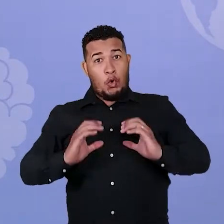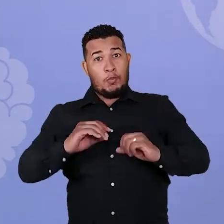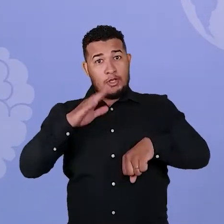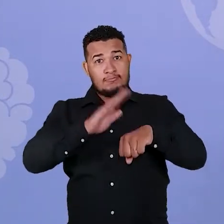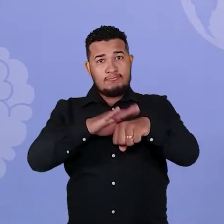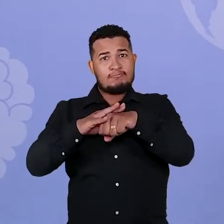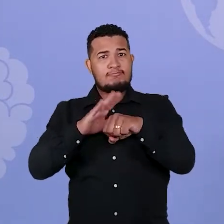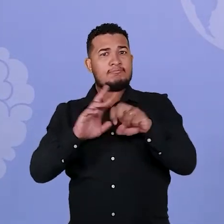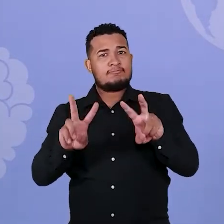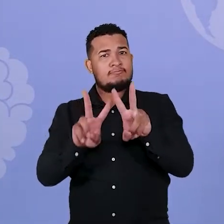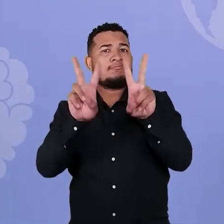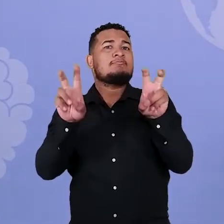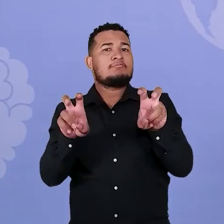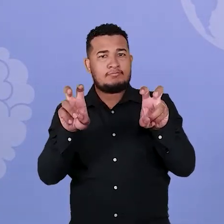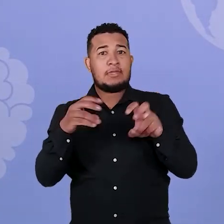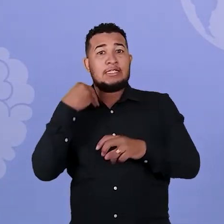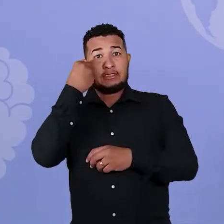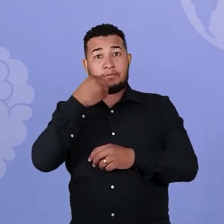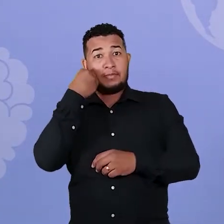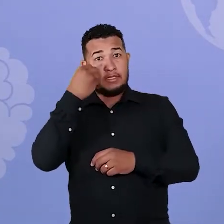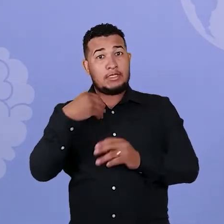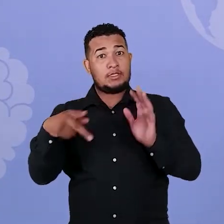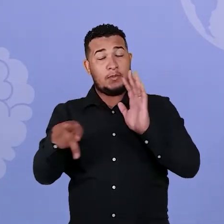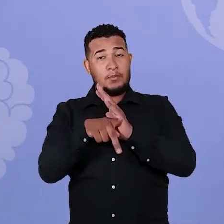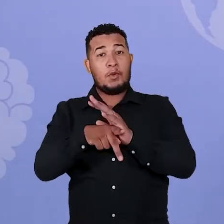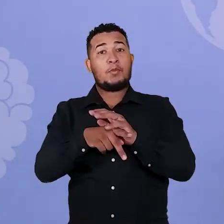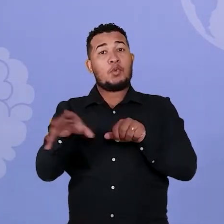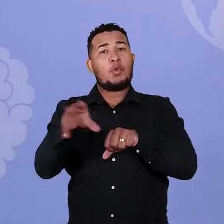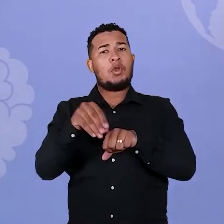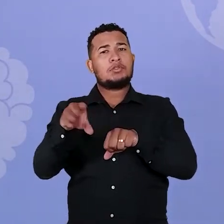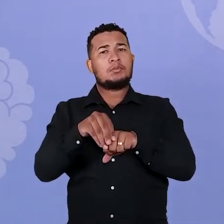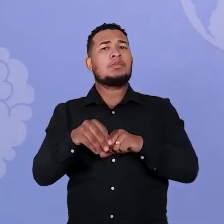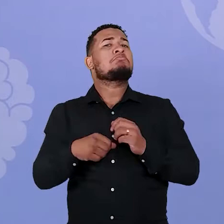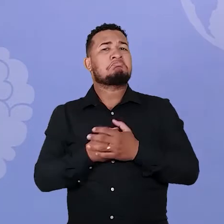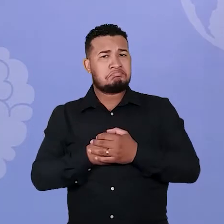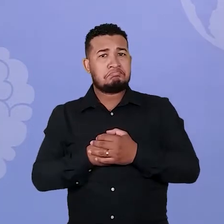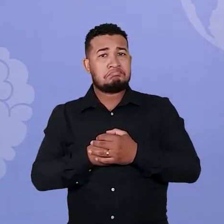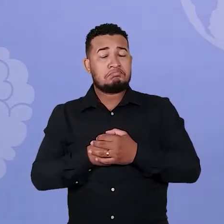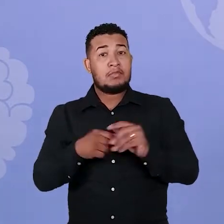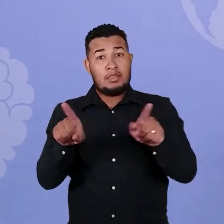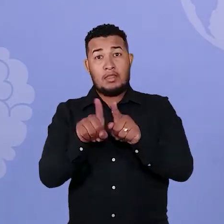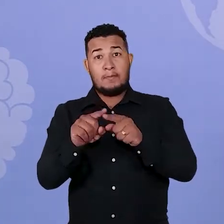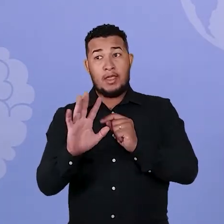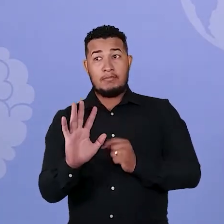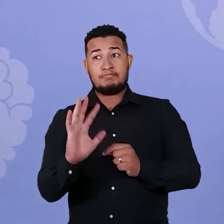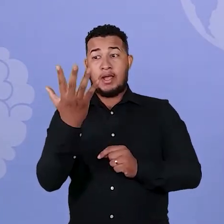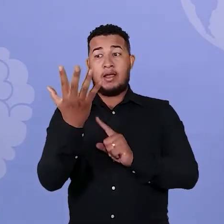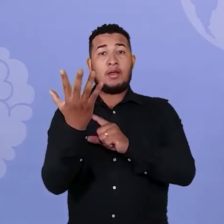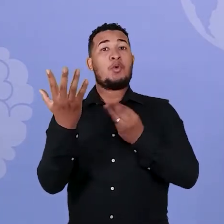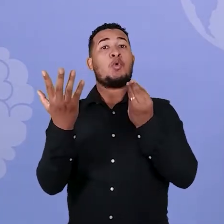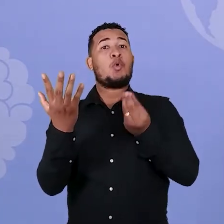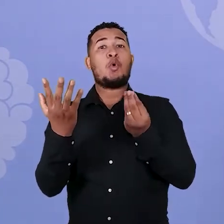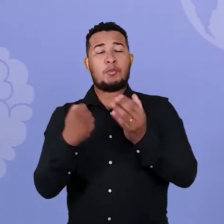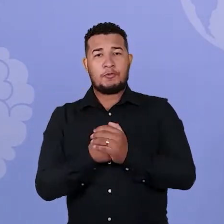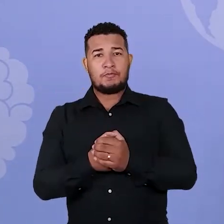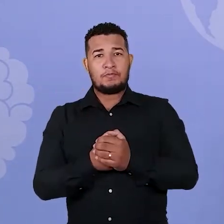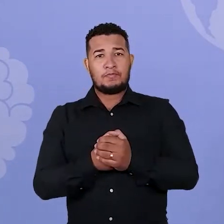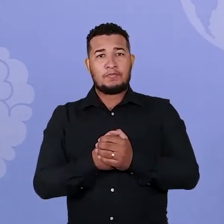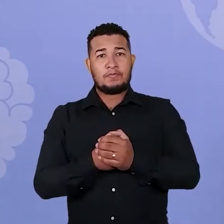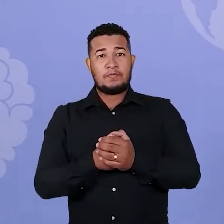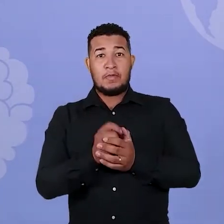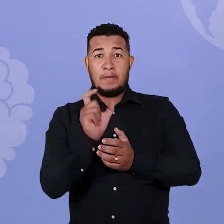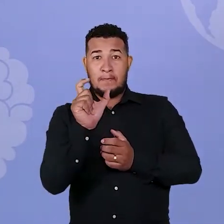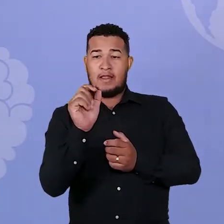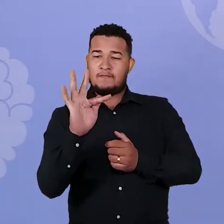nosso comportamento em relação à experiência do conhecimento? Como que ela acontece? A